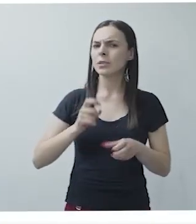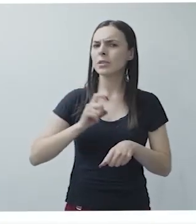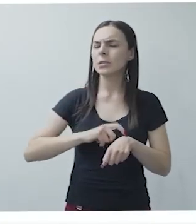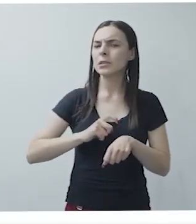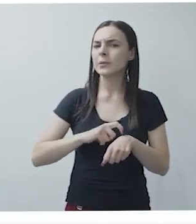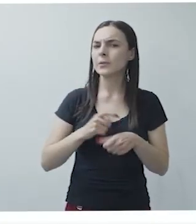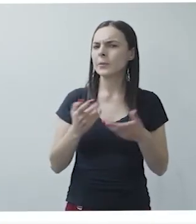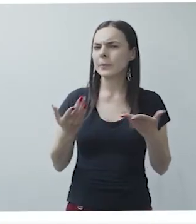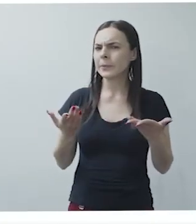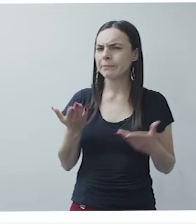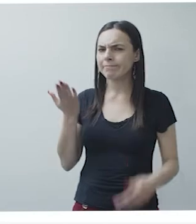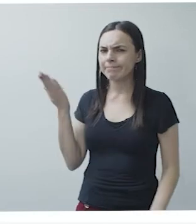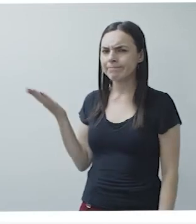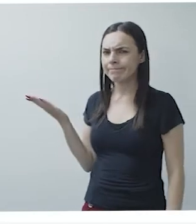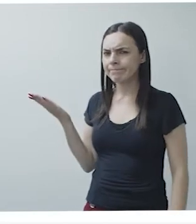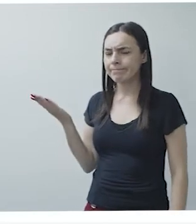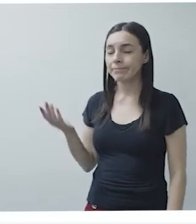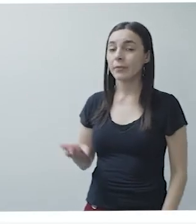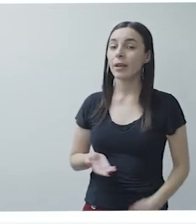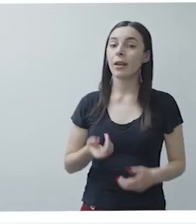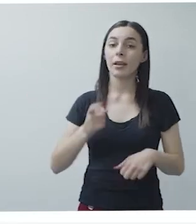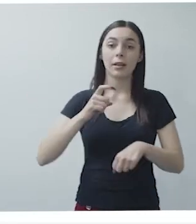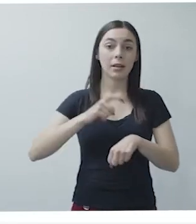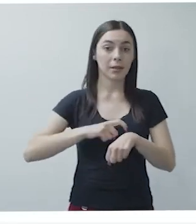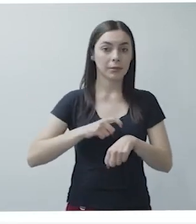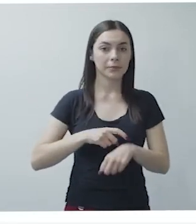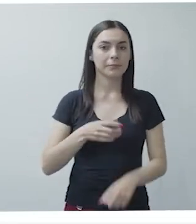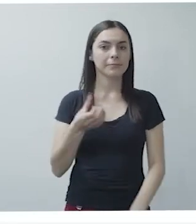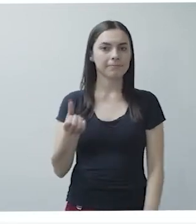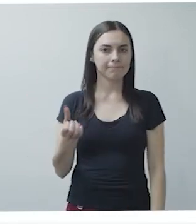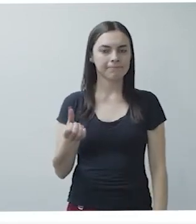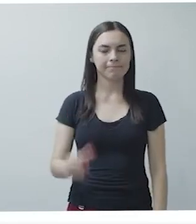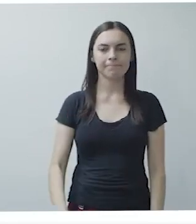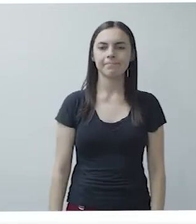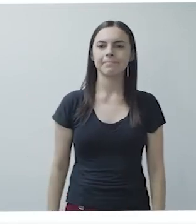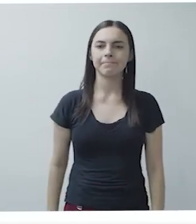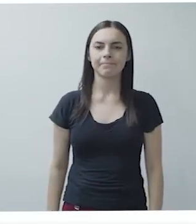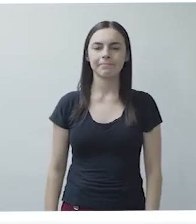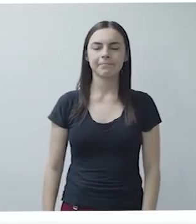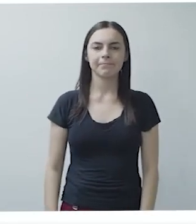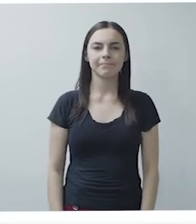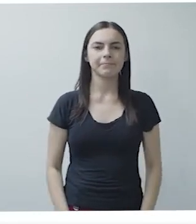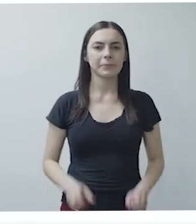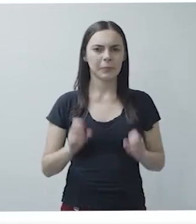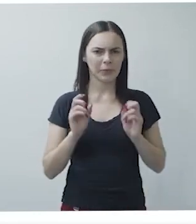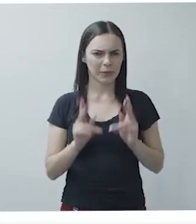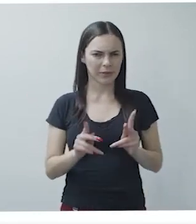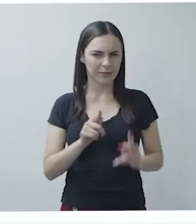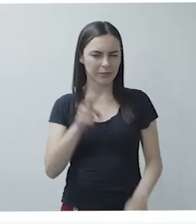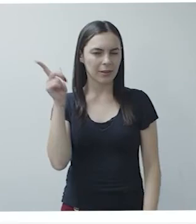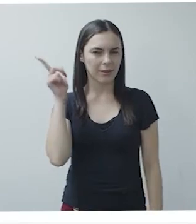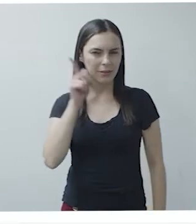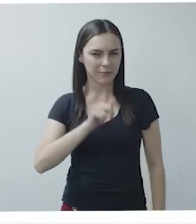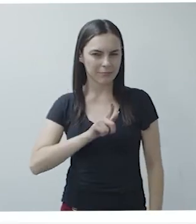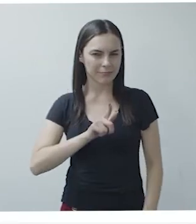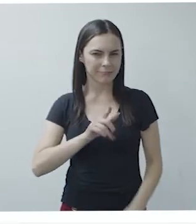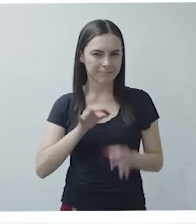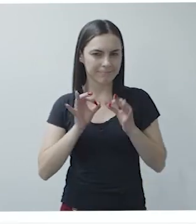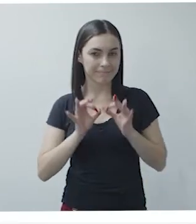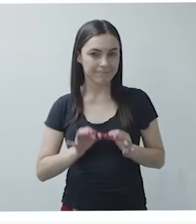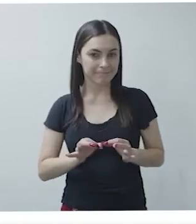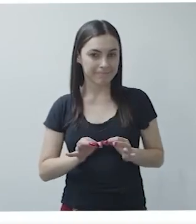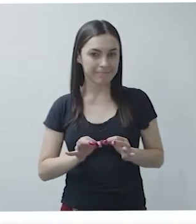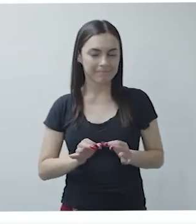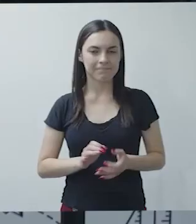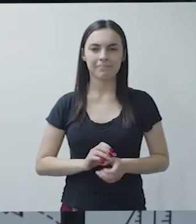são? São 6 horas. Muito bem, você conseguiu resolver? Não